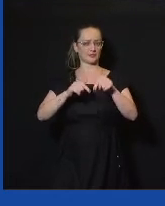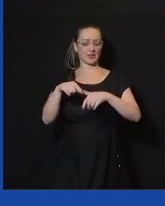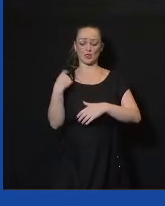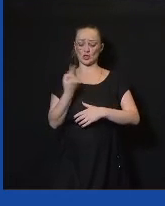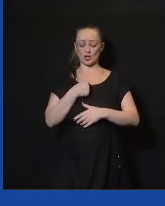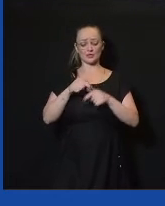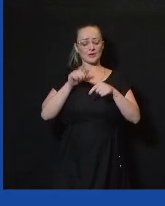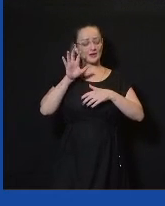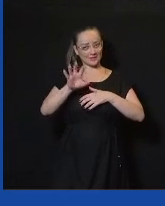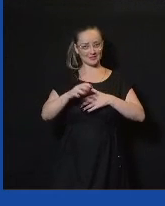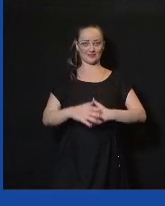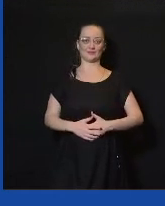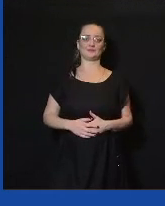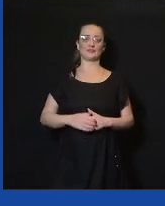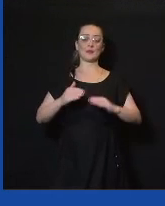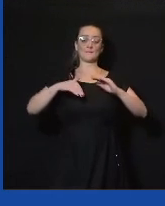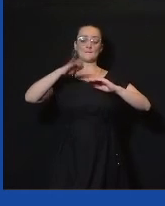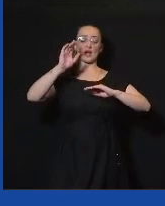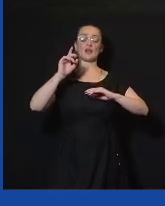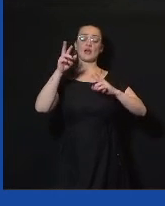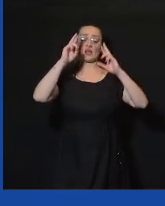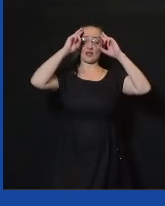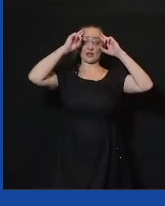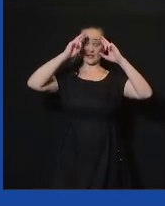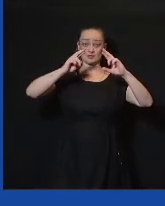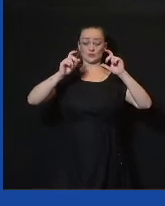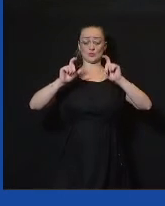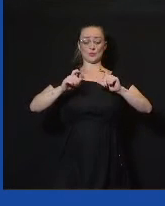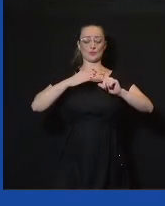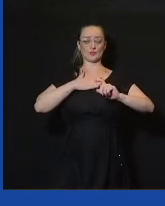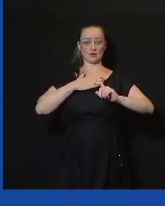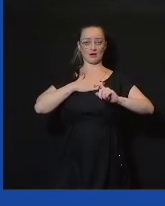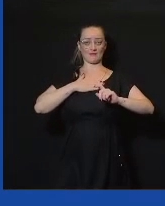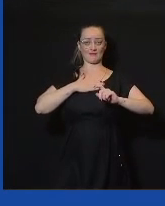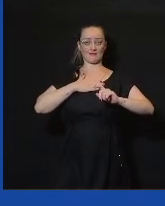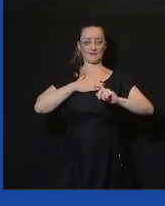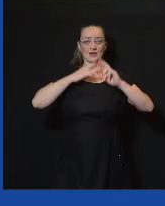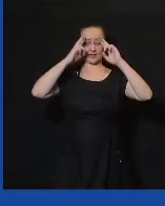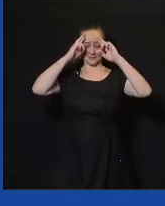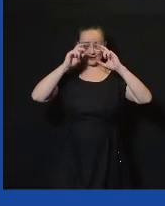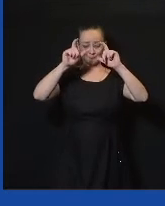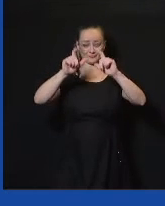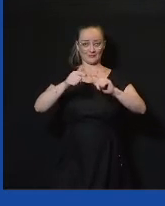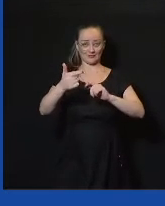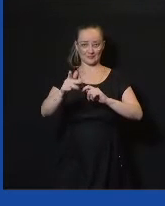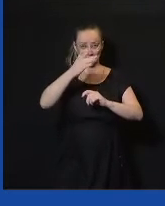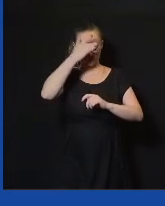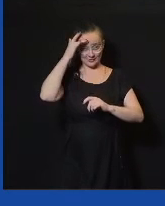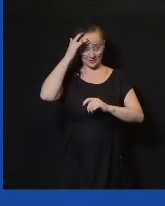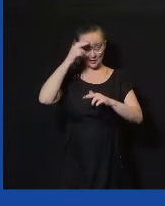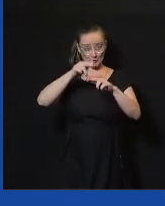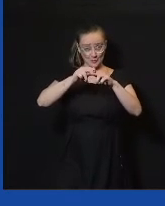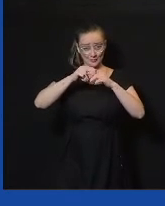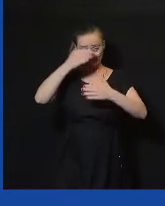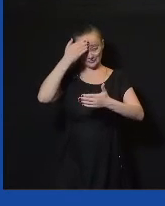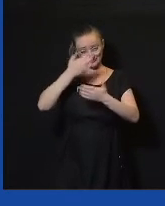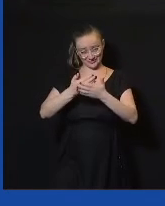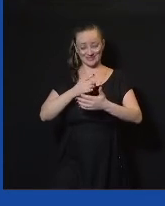trabalho. Acima de tudo, é respeitar o seu lugar. E isso traz a confiança, porque as pessoas